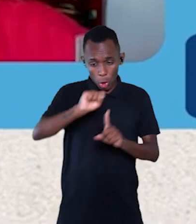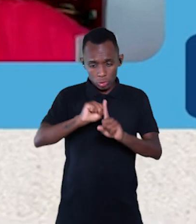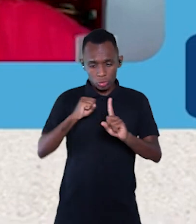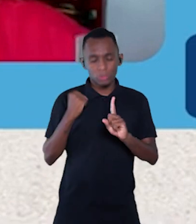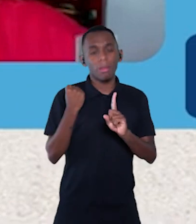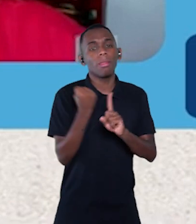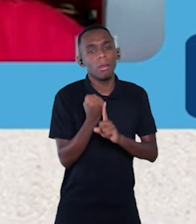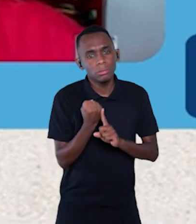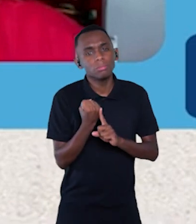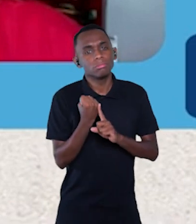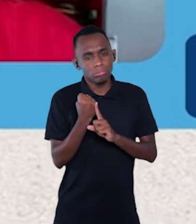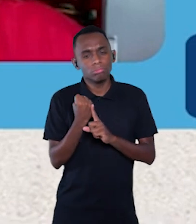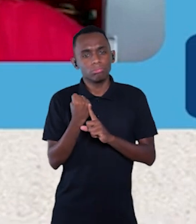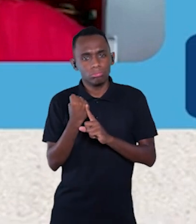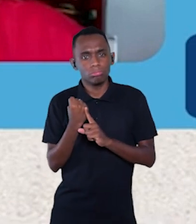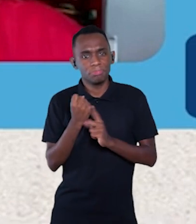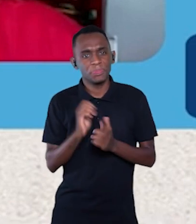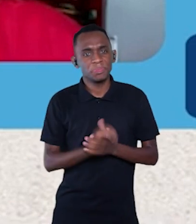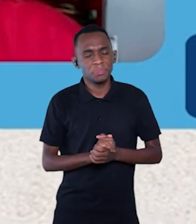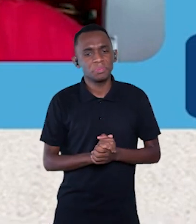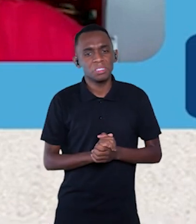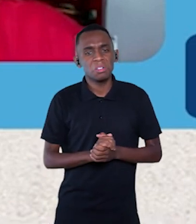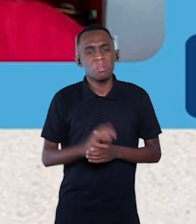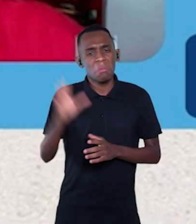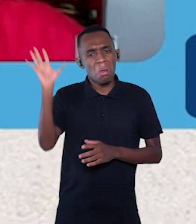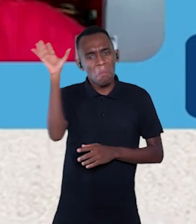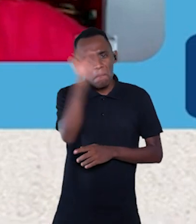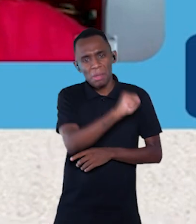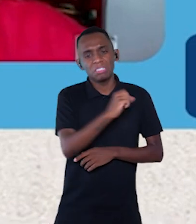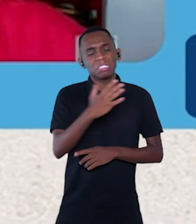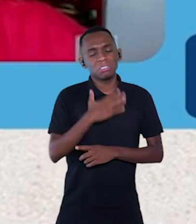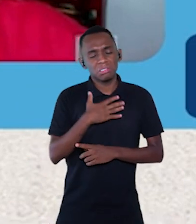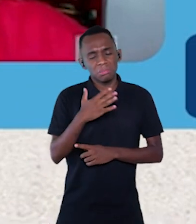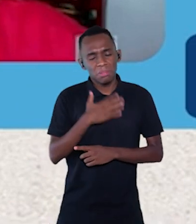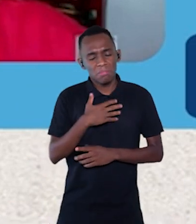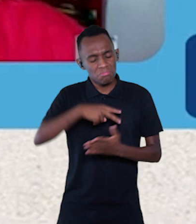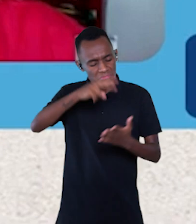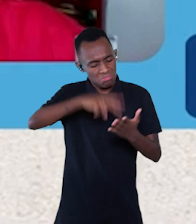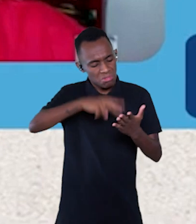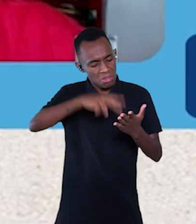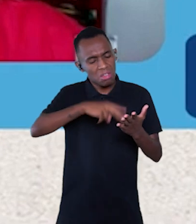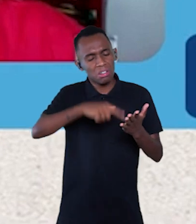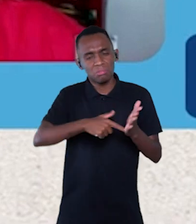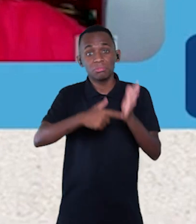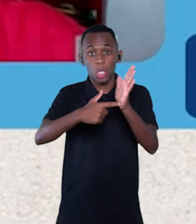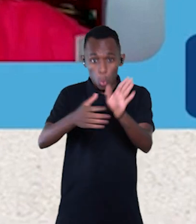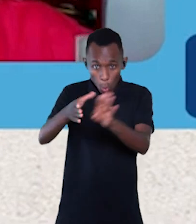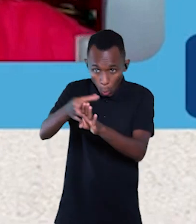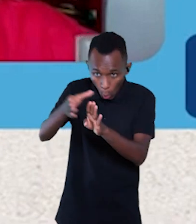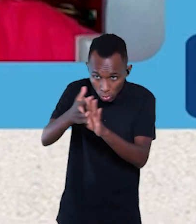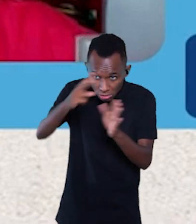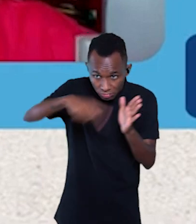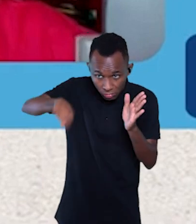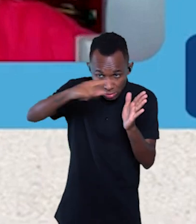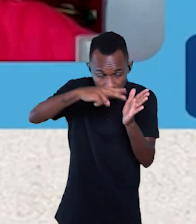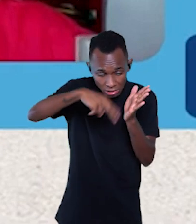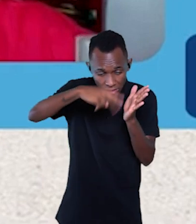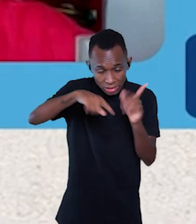nós, pela sociedade, foi um aprendizado para mim, ler esse livro,